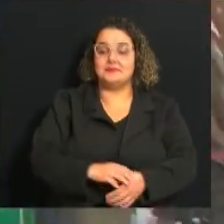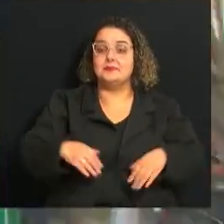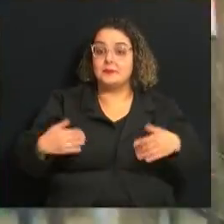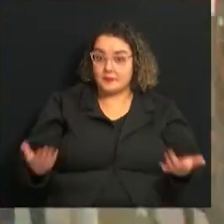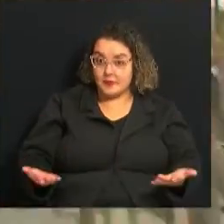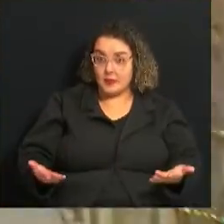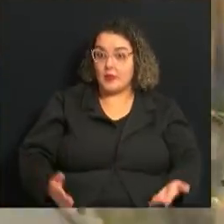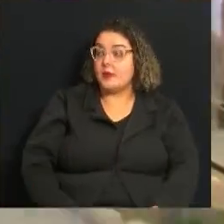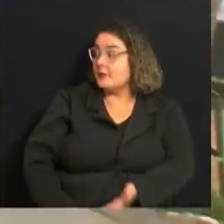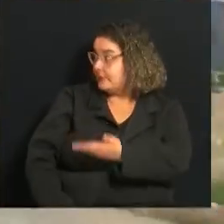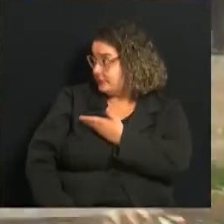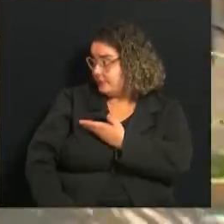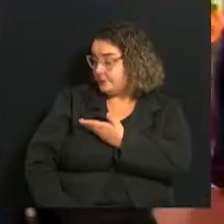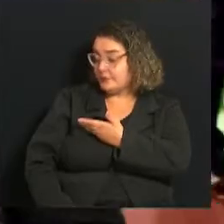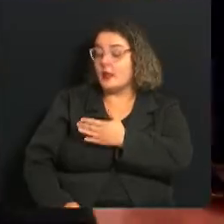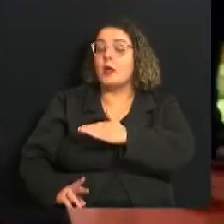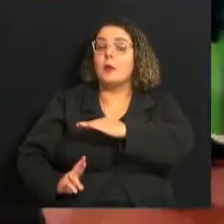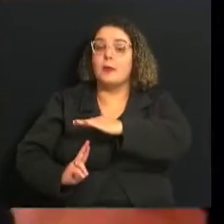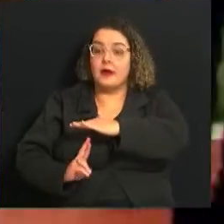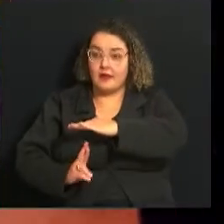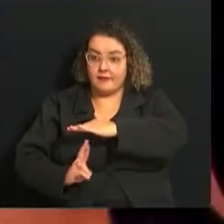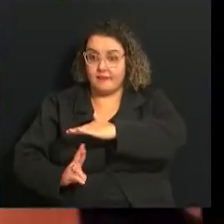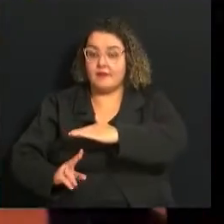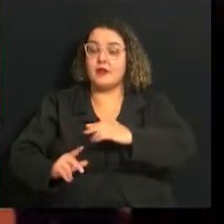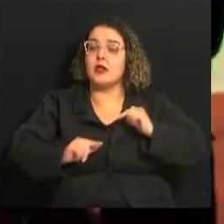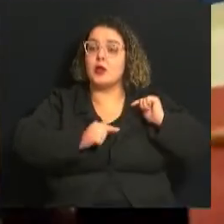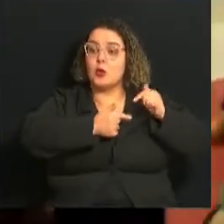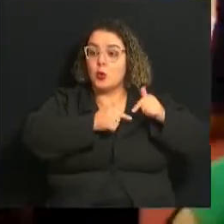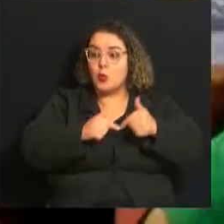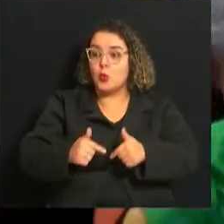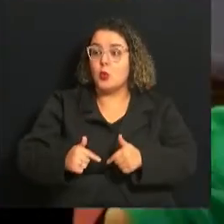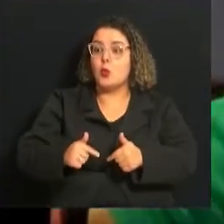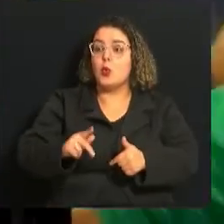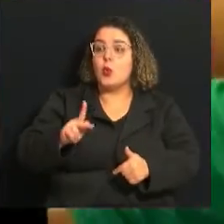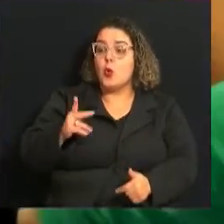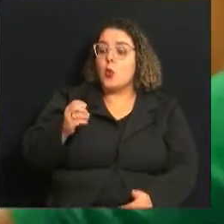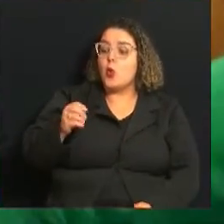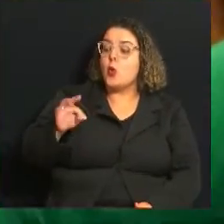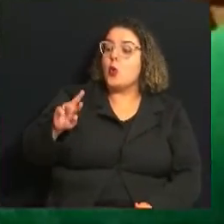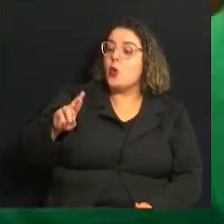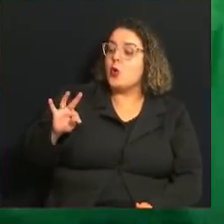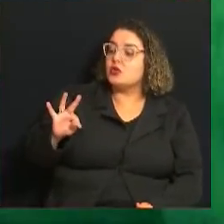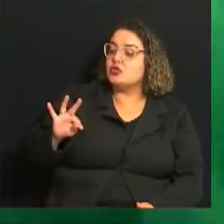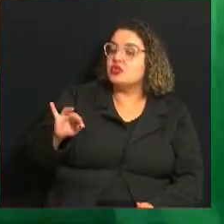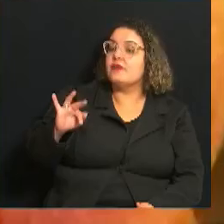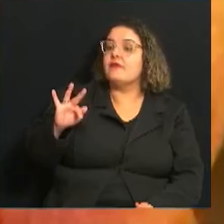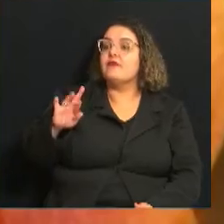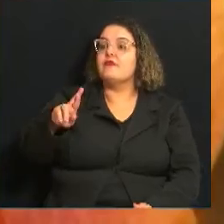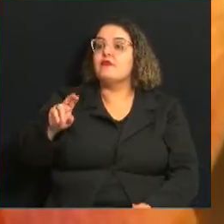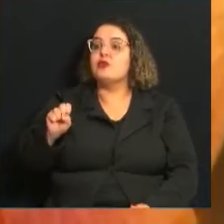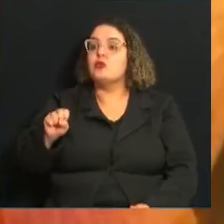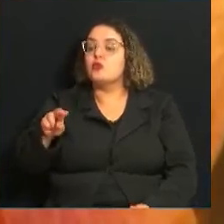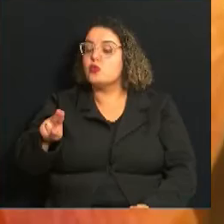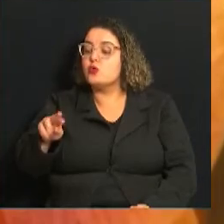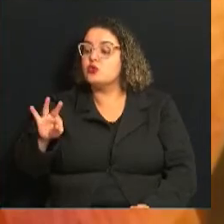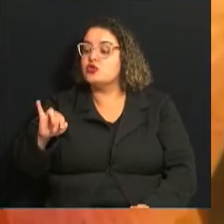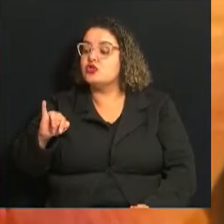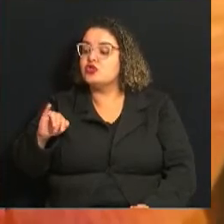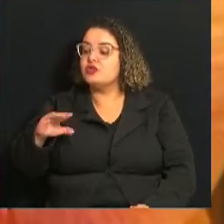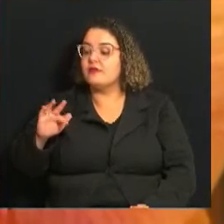Hortitec é uma feira tradicional do setor hortifrutícola, que envolve cultivo de frutas,